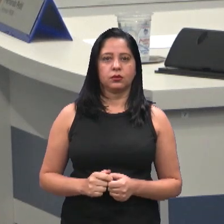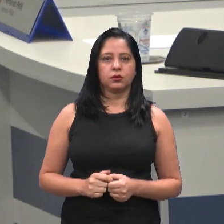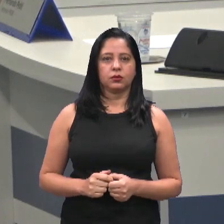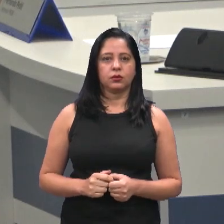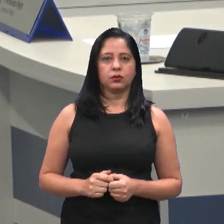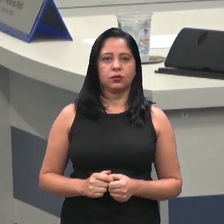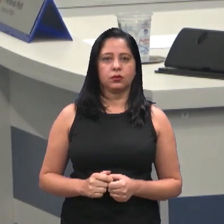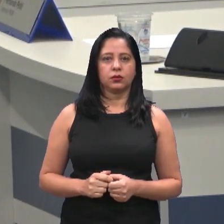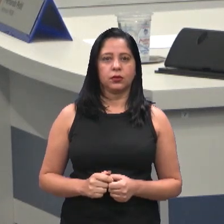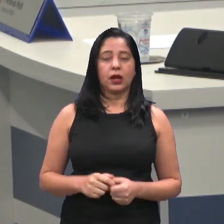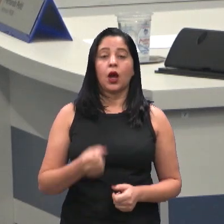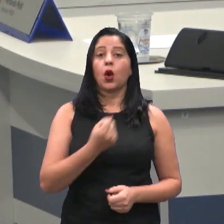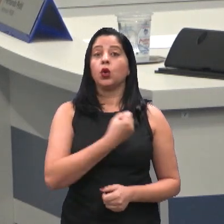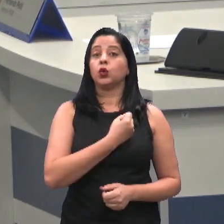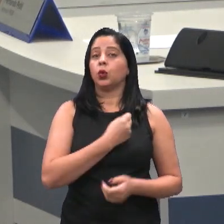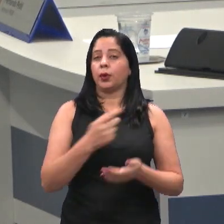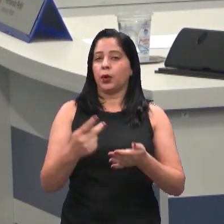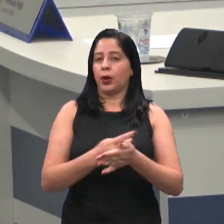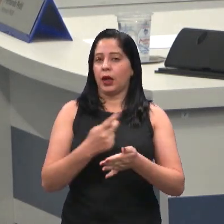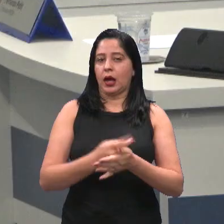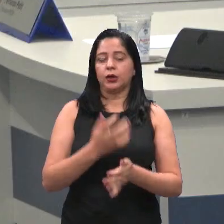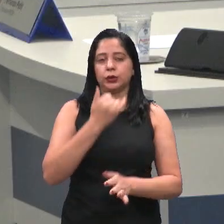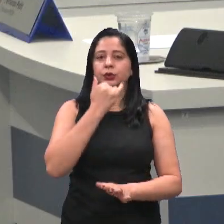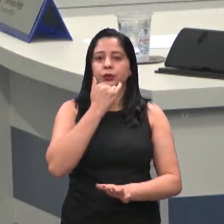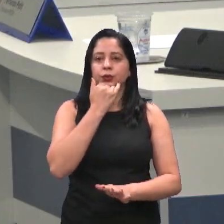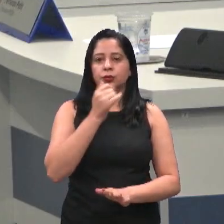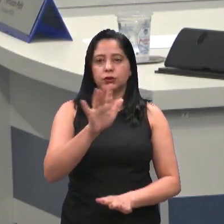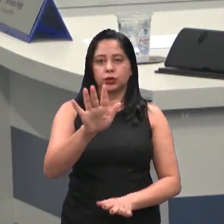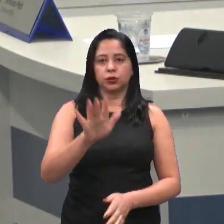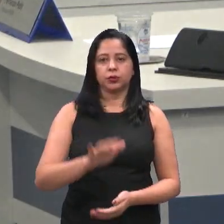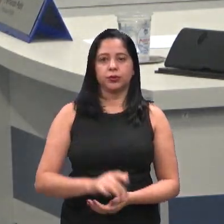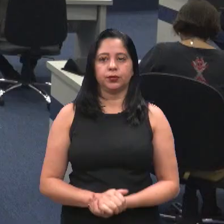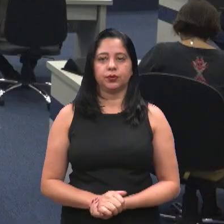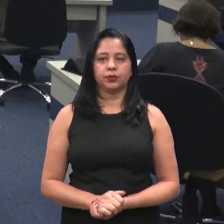tem um número errado. Só um instante, por favor, senhor presidente.